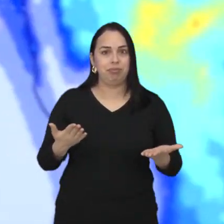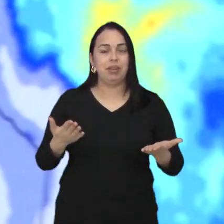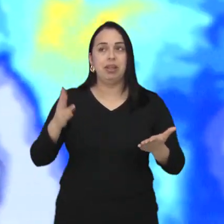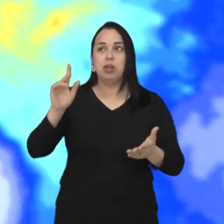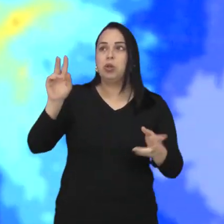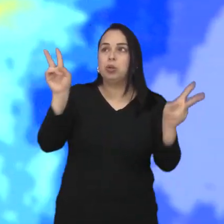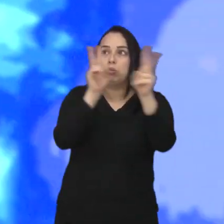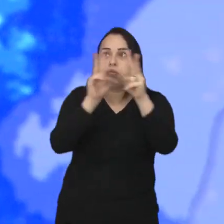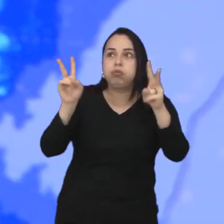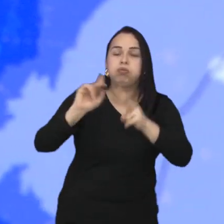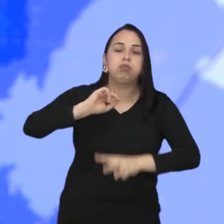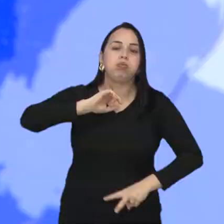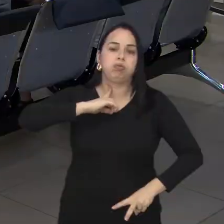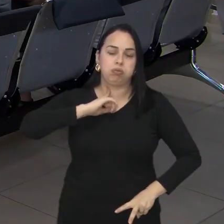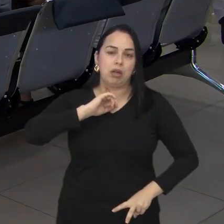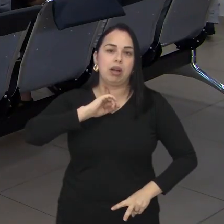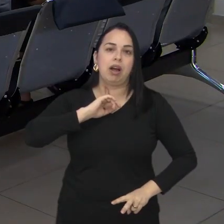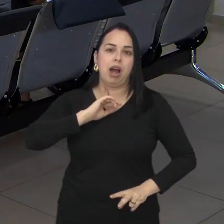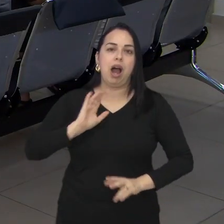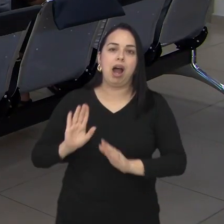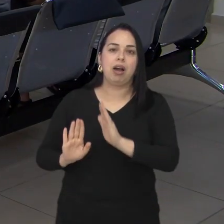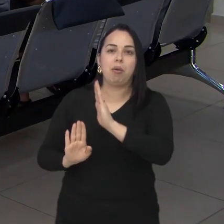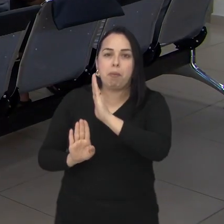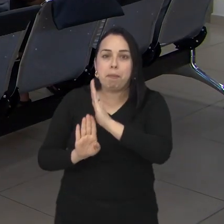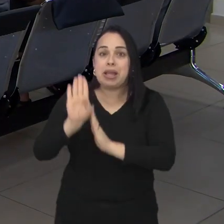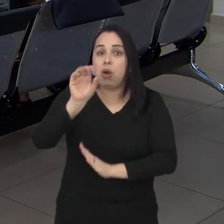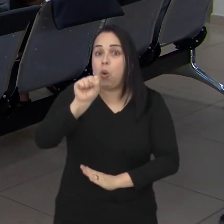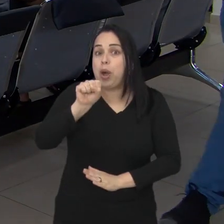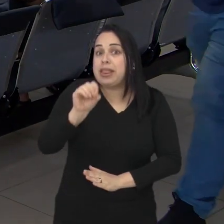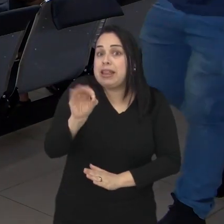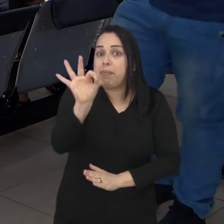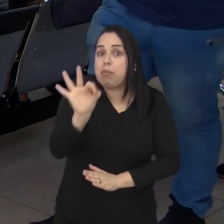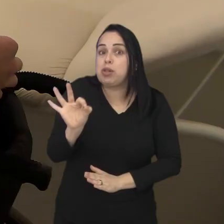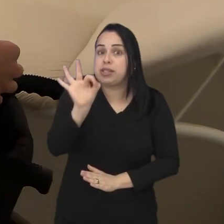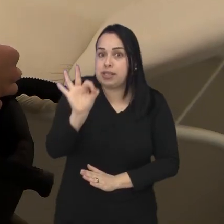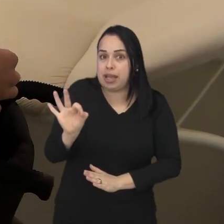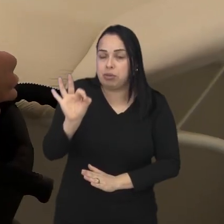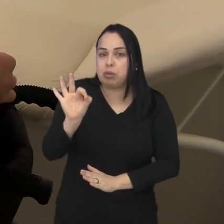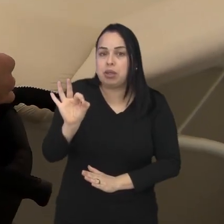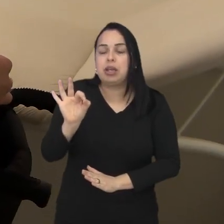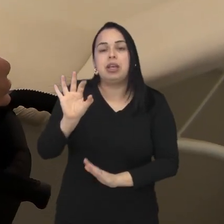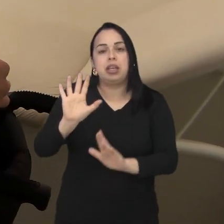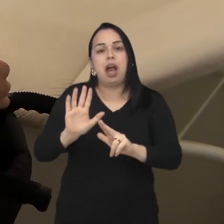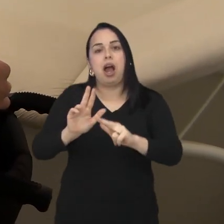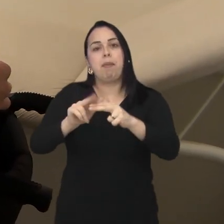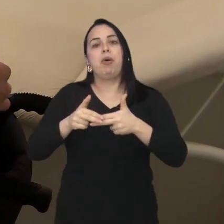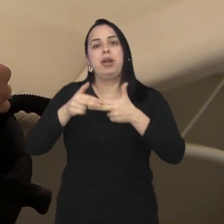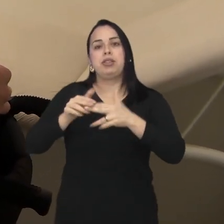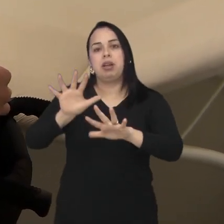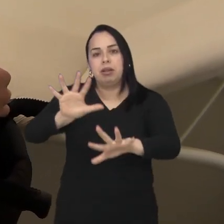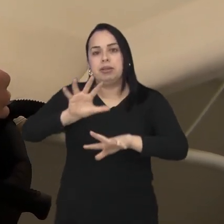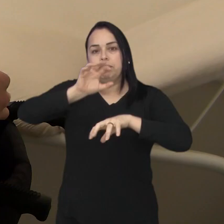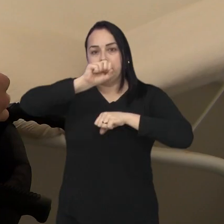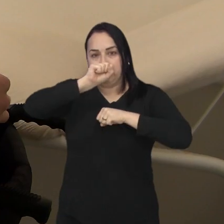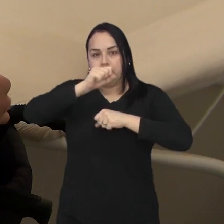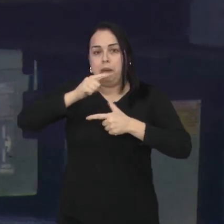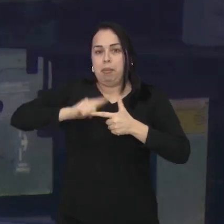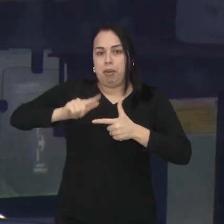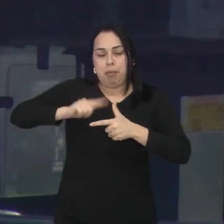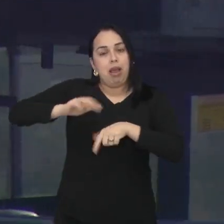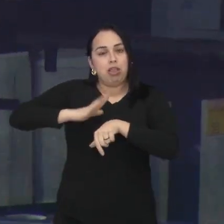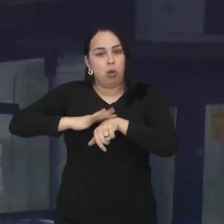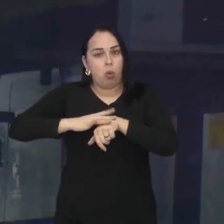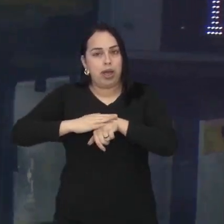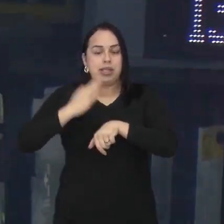concentração de poluentes na atmosfera aumenta em até 80% o surgimento das doenças respiratórias.